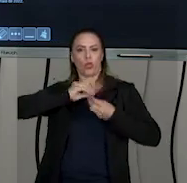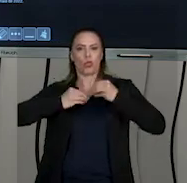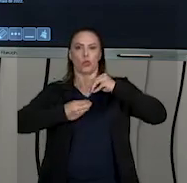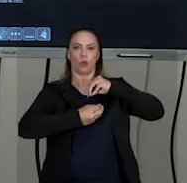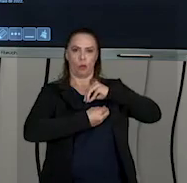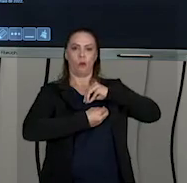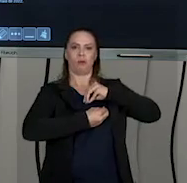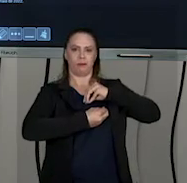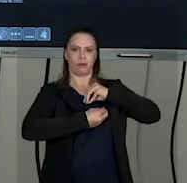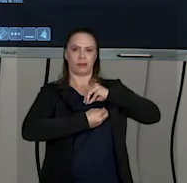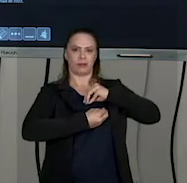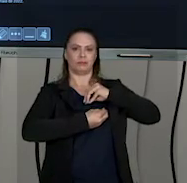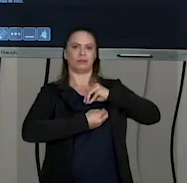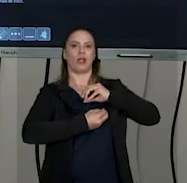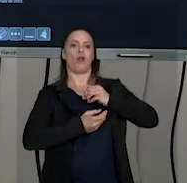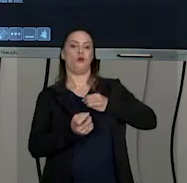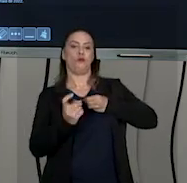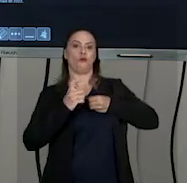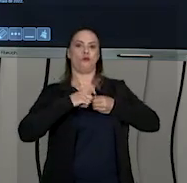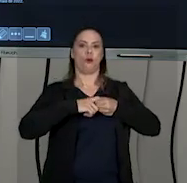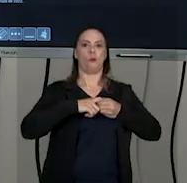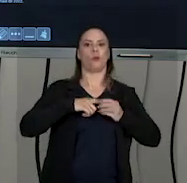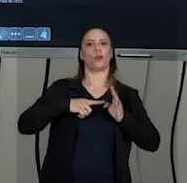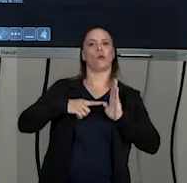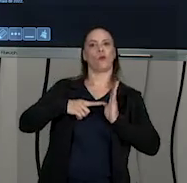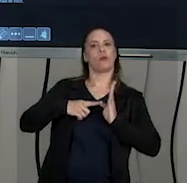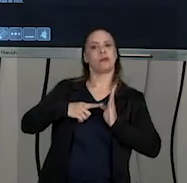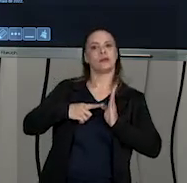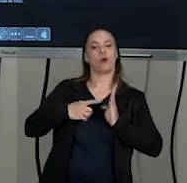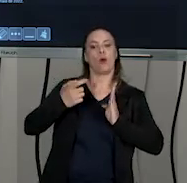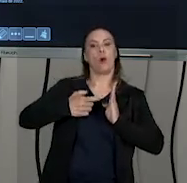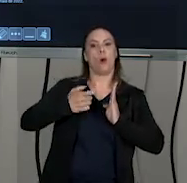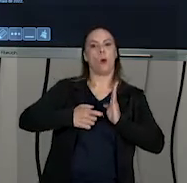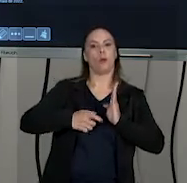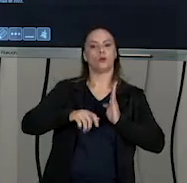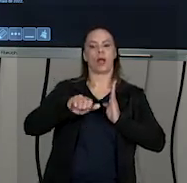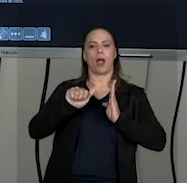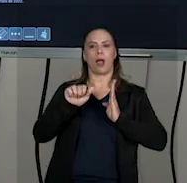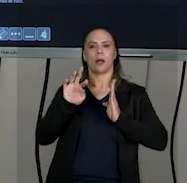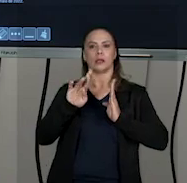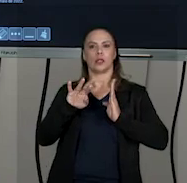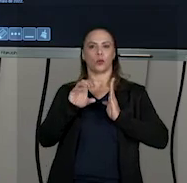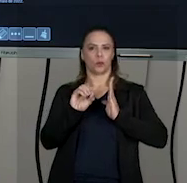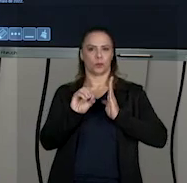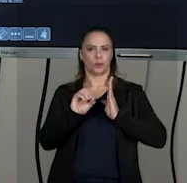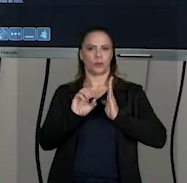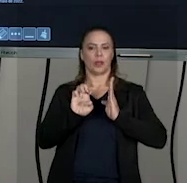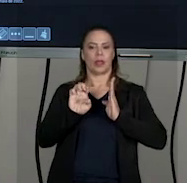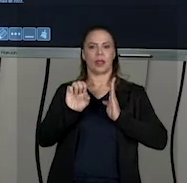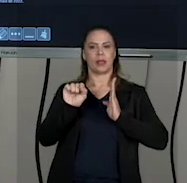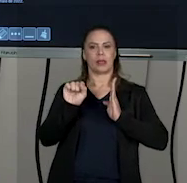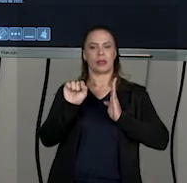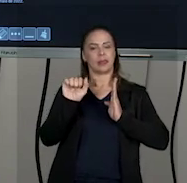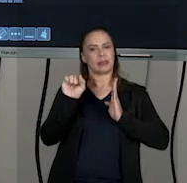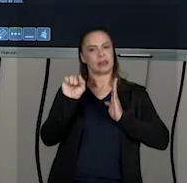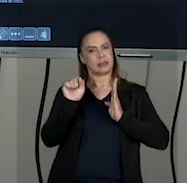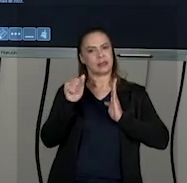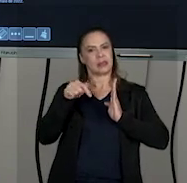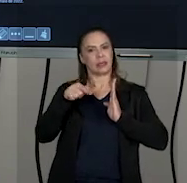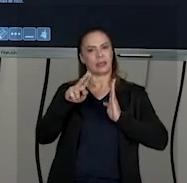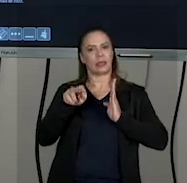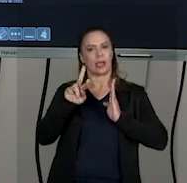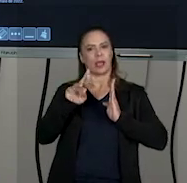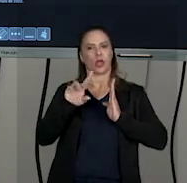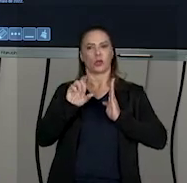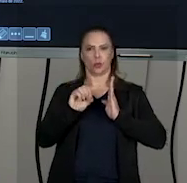do coração. Ele chega então no átrio esquerdo. O átrio esquerdo vai abrir uma